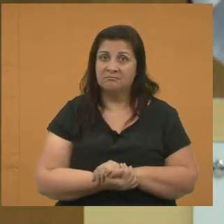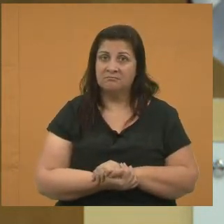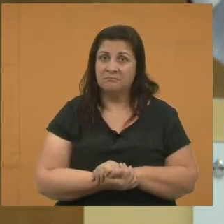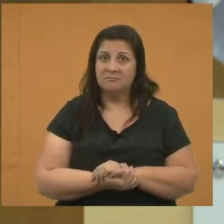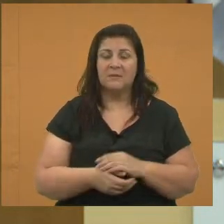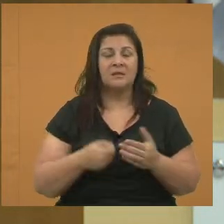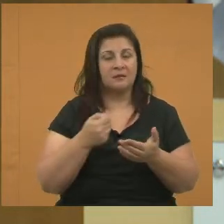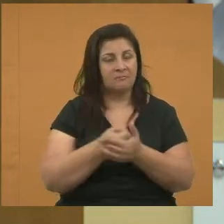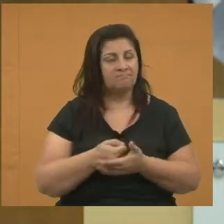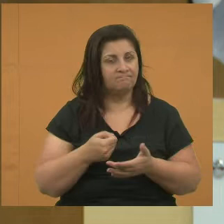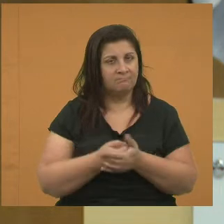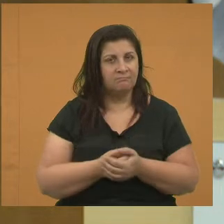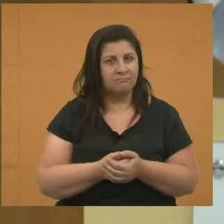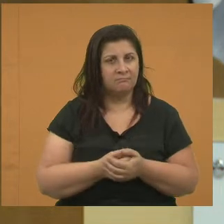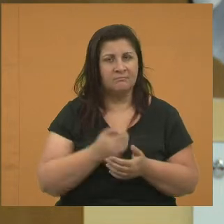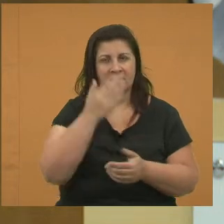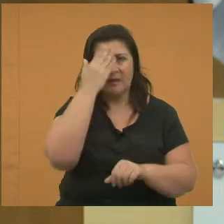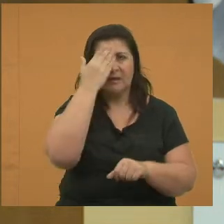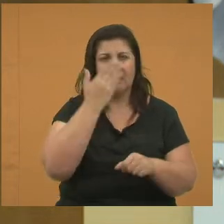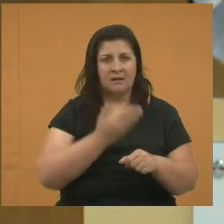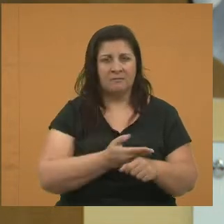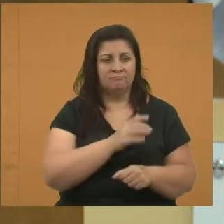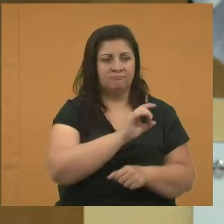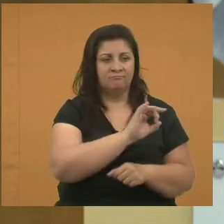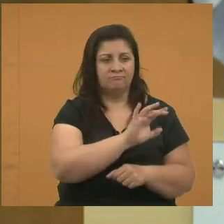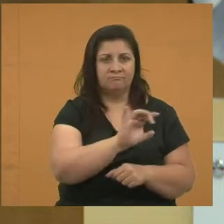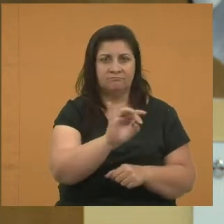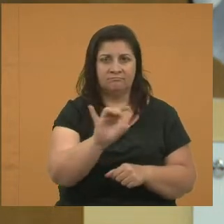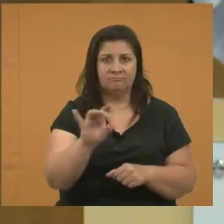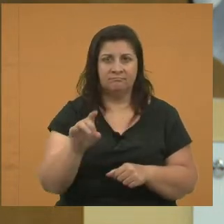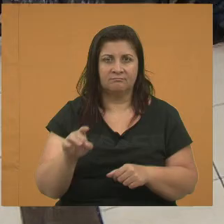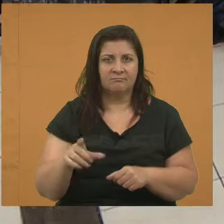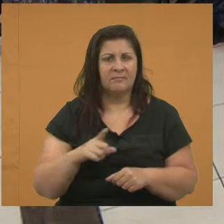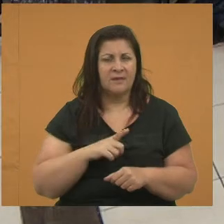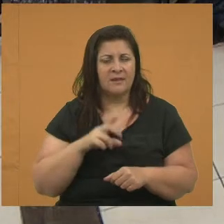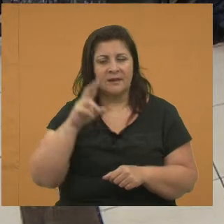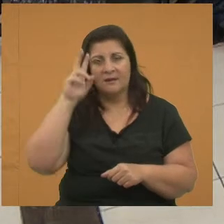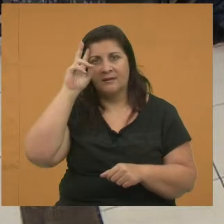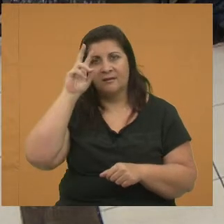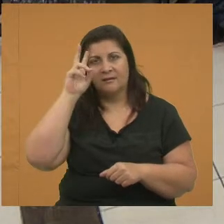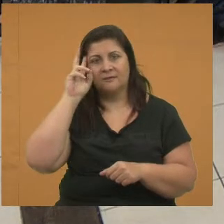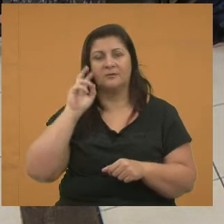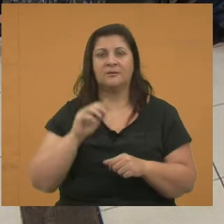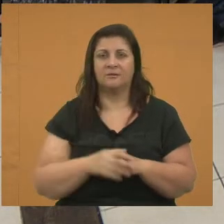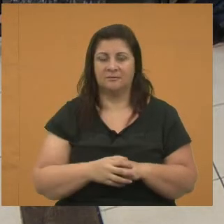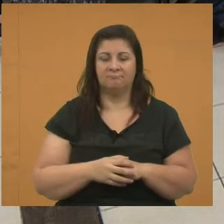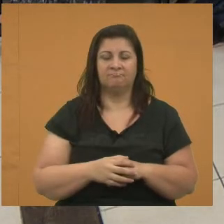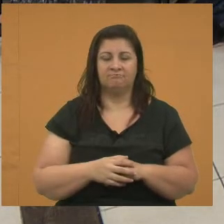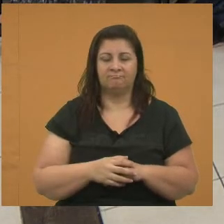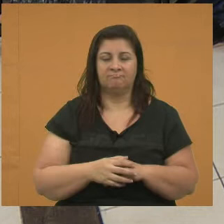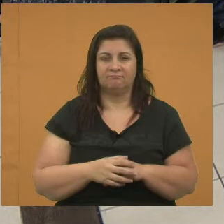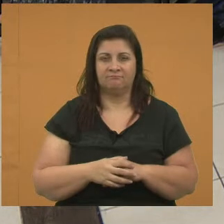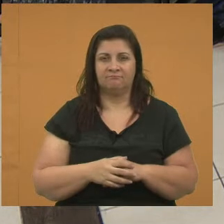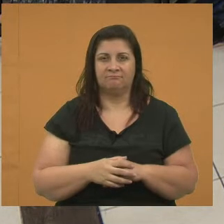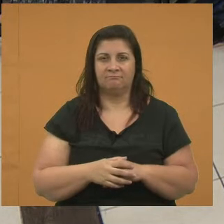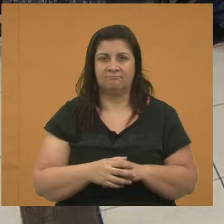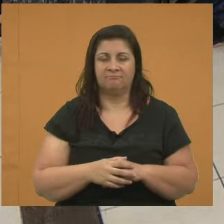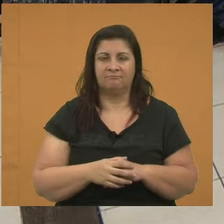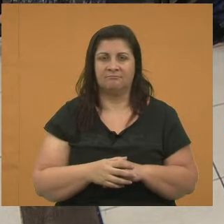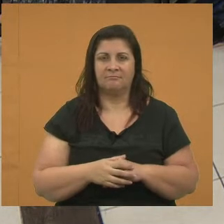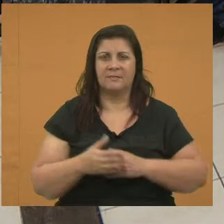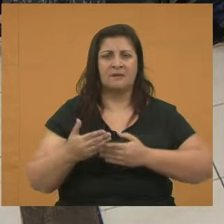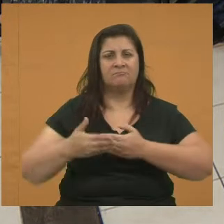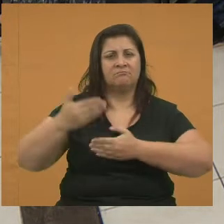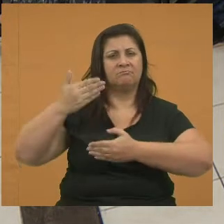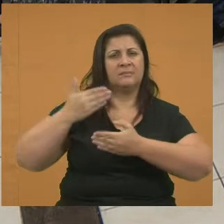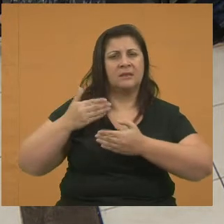Mas eu acredito que cada um dos comerciantes aqui nessa noite tem uma história por trás do seu comércio. Tem